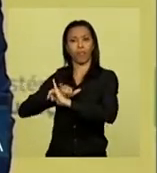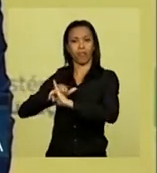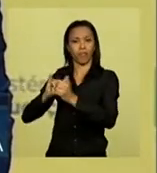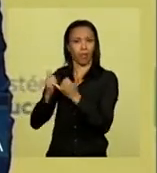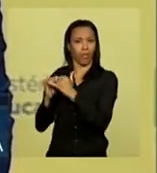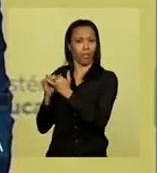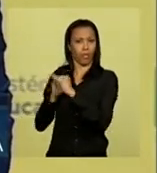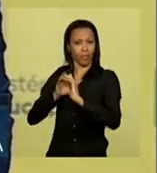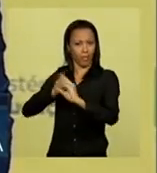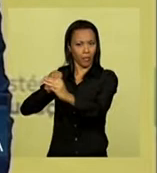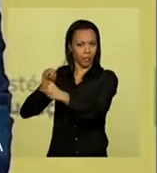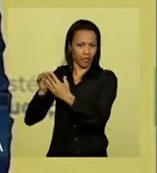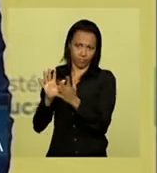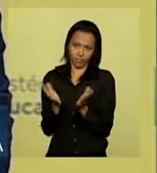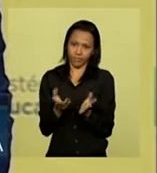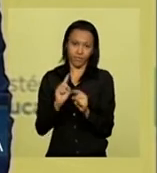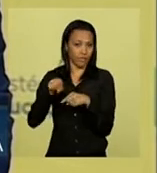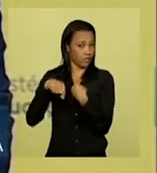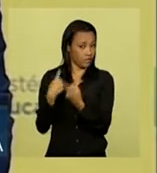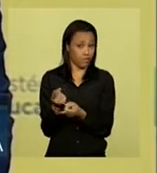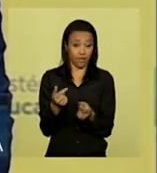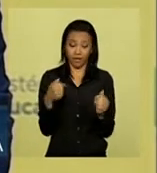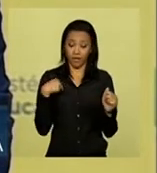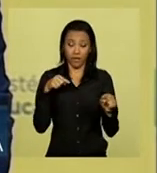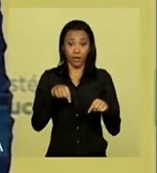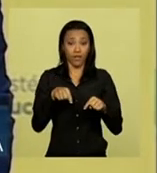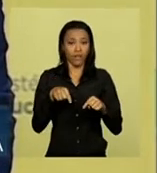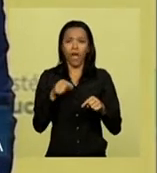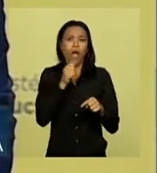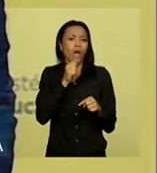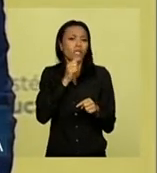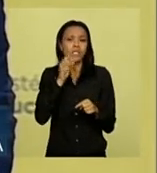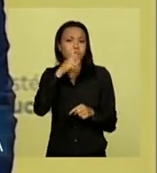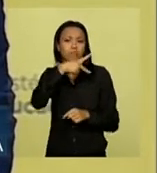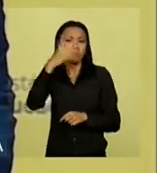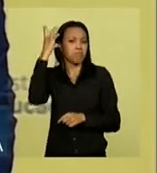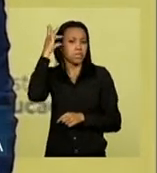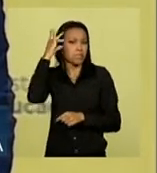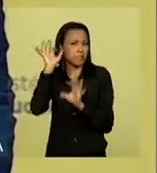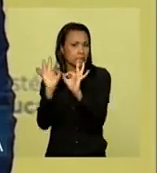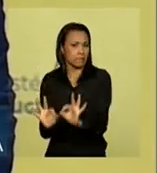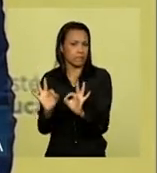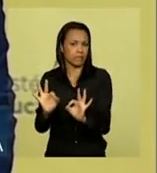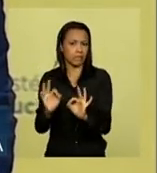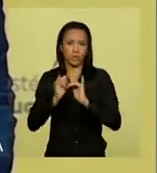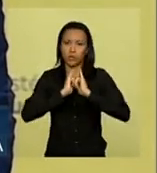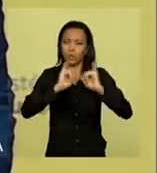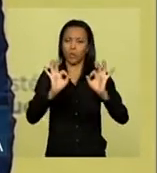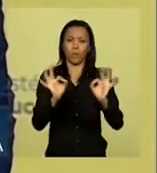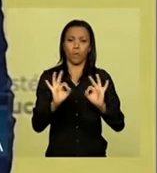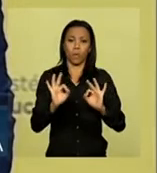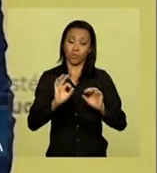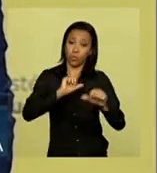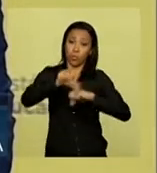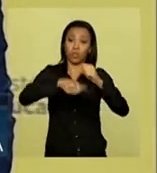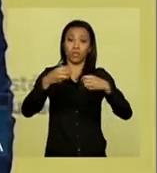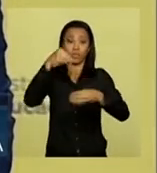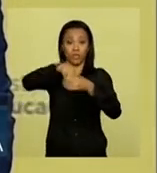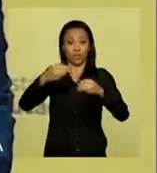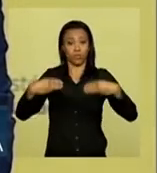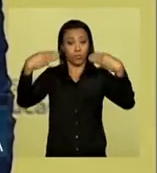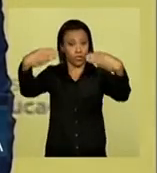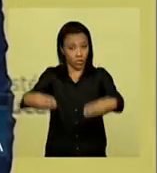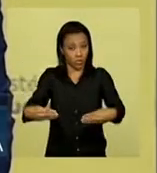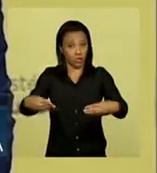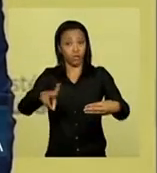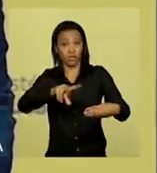já já soltou uma nota explicitando não há nenhuma definição da presidente em relação às mudanças do ministério e função dos